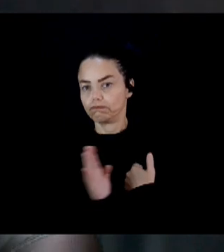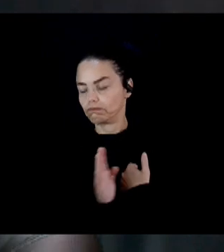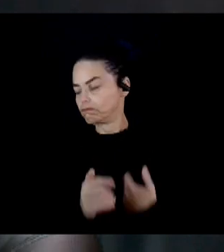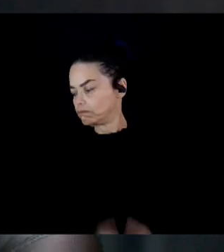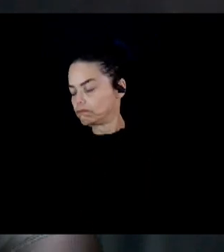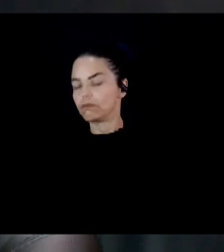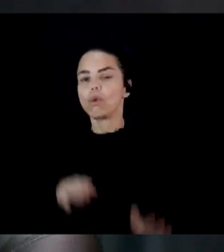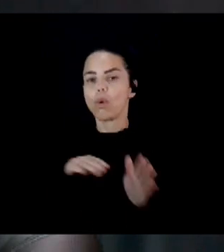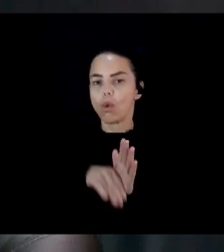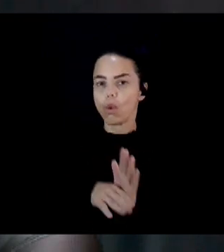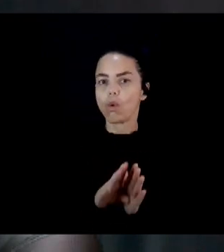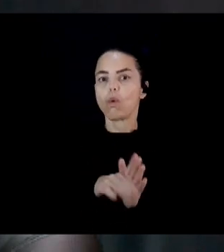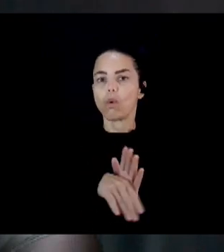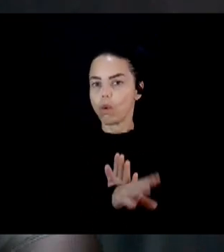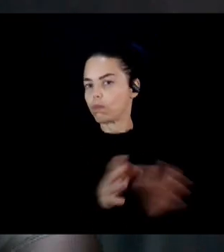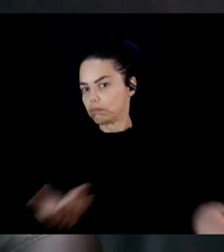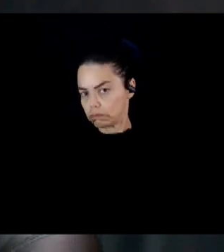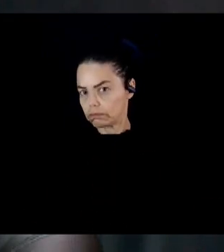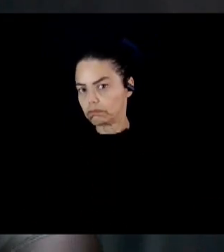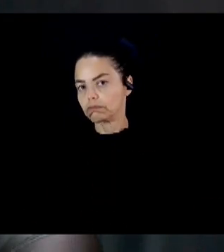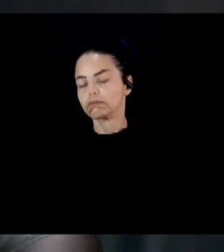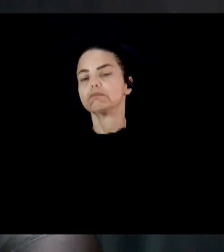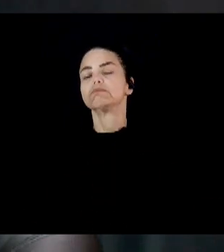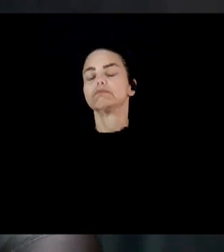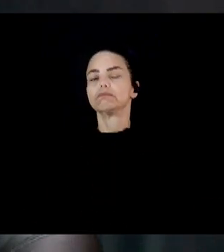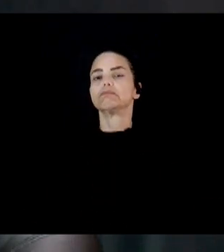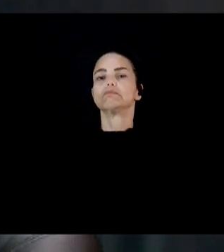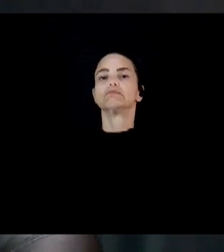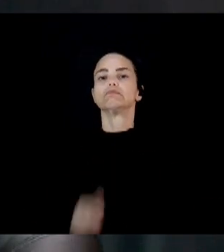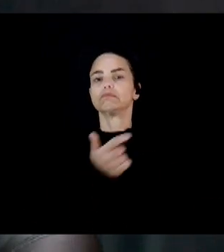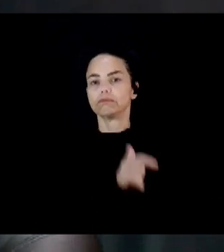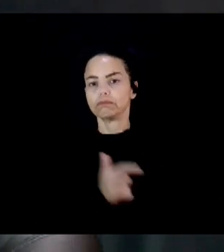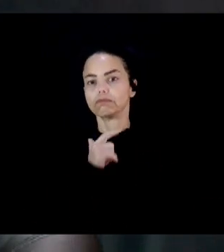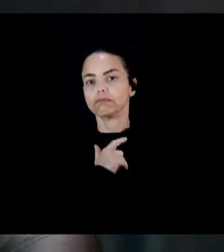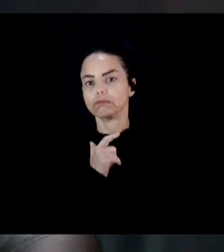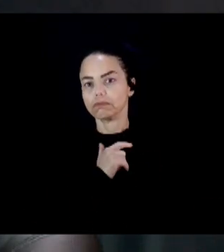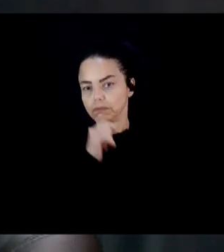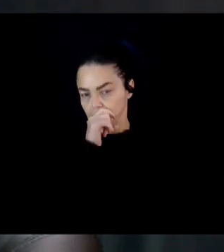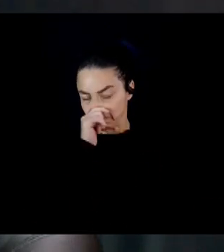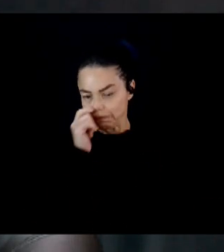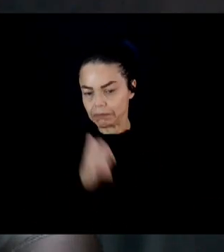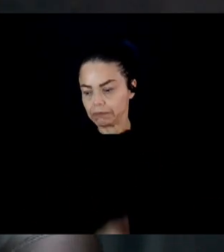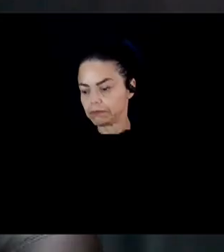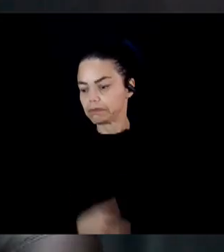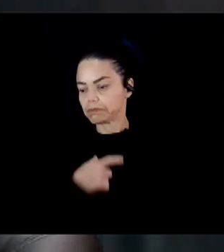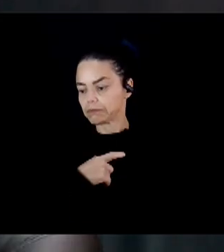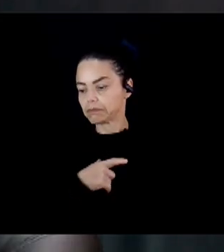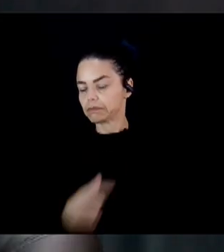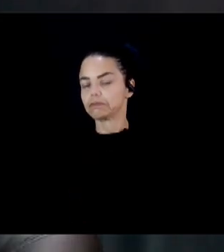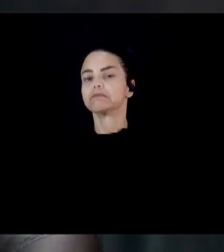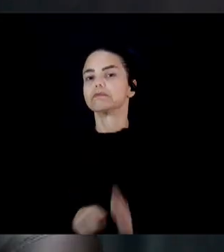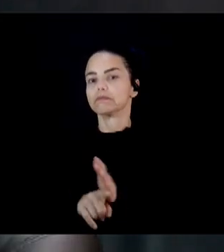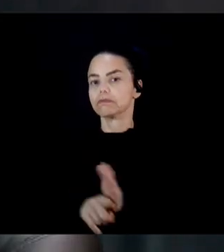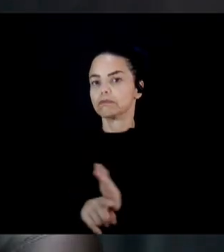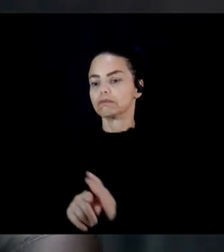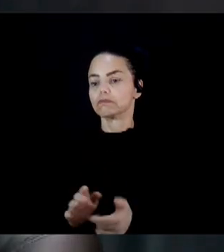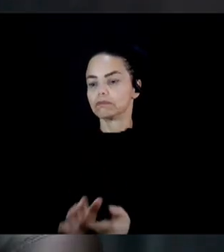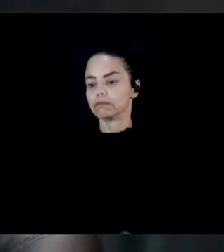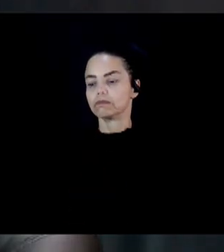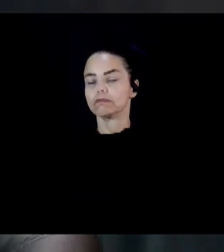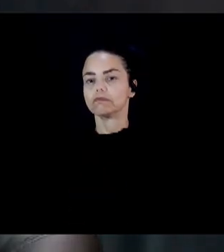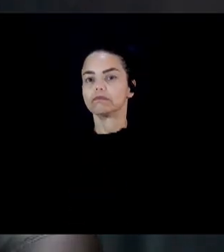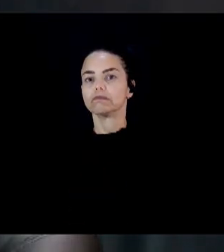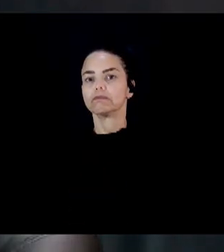mesmo, não tem como fugir disso. Mas tem muitas pesquisas que mostram que o que impede a gente